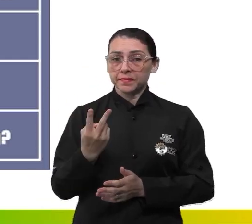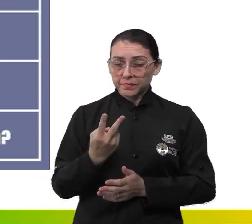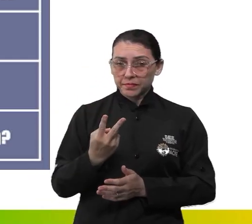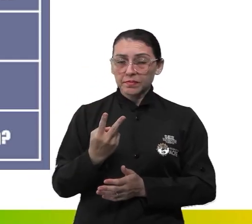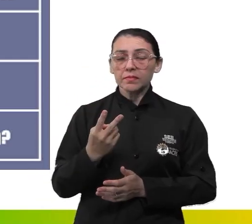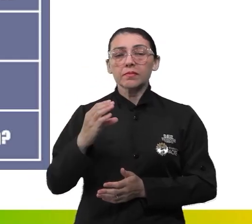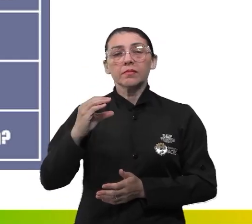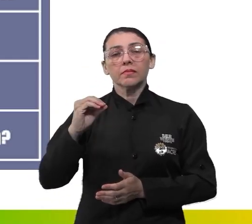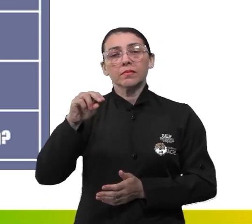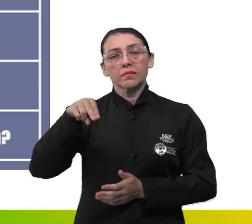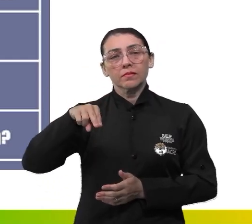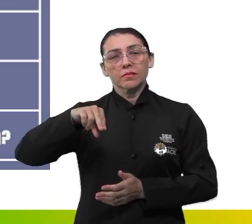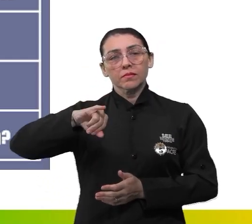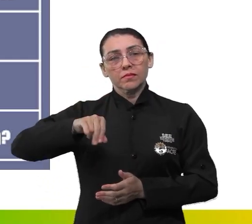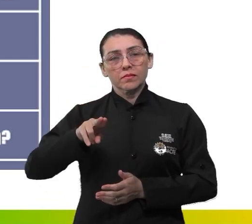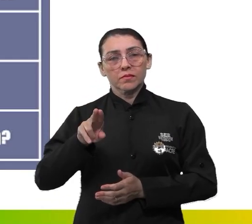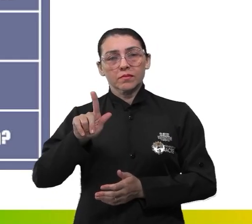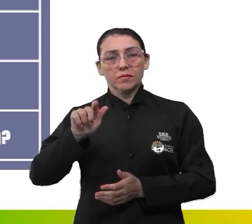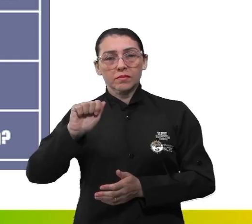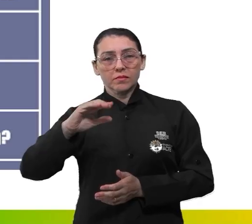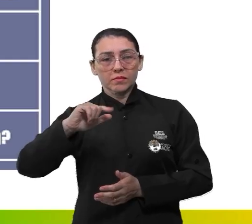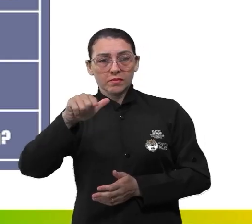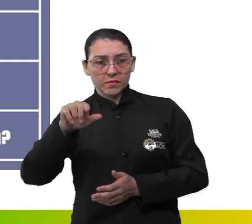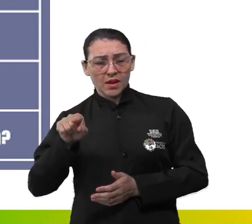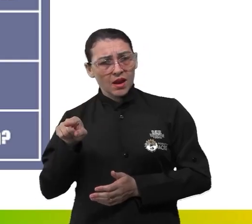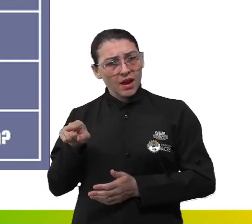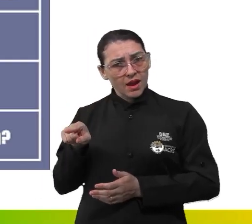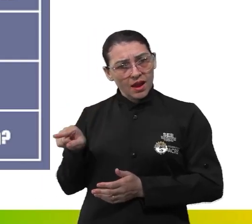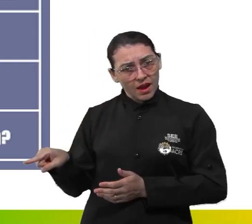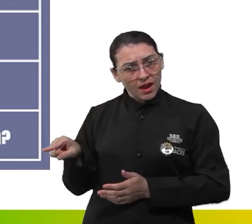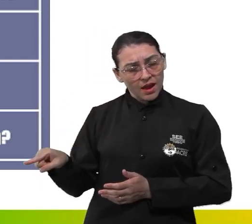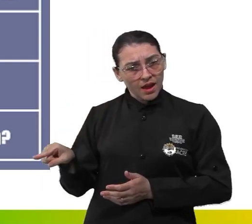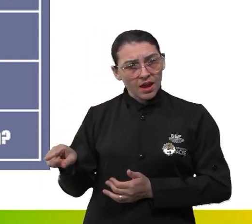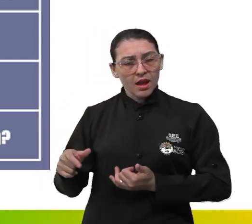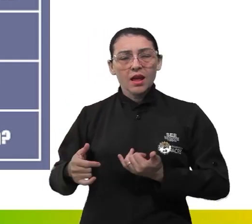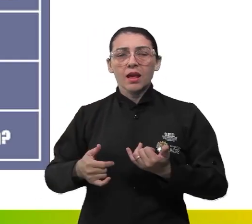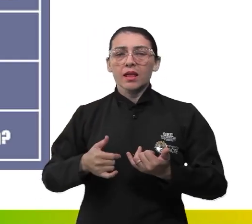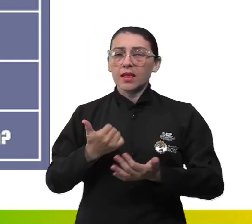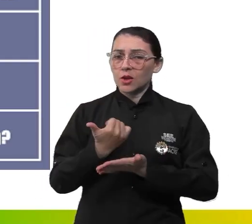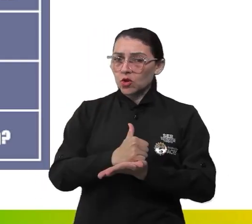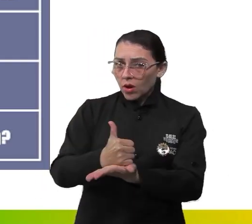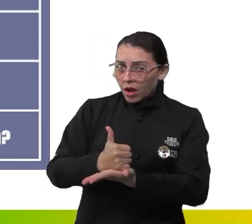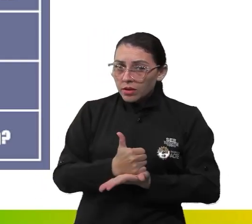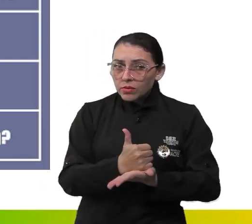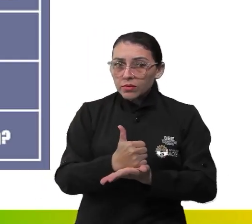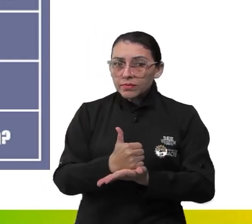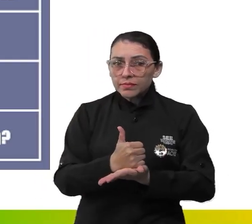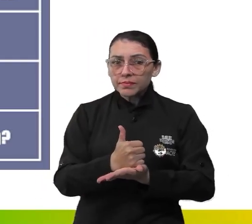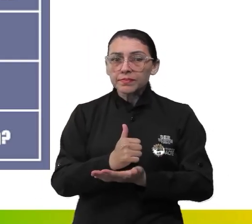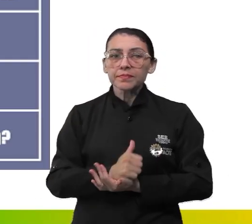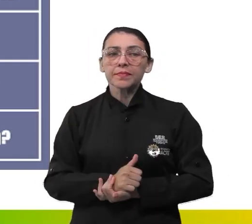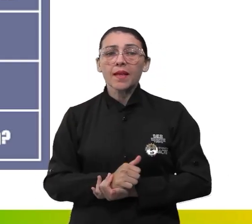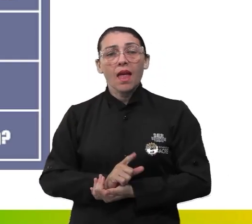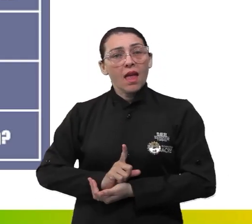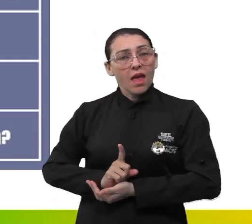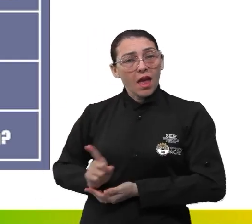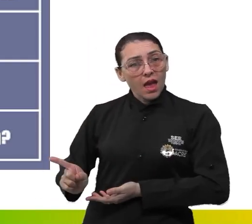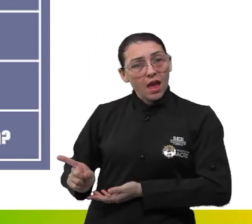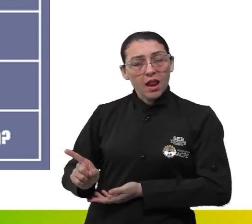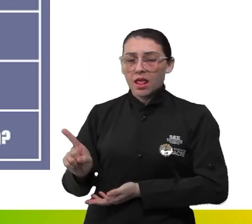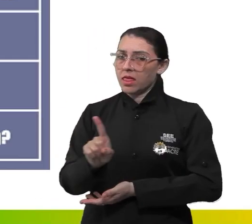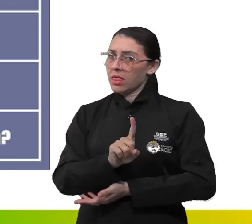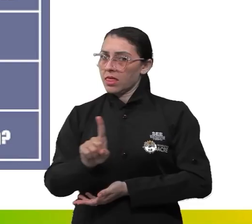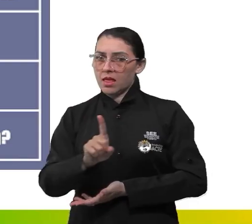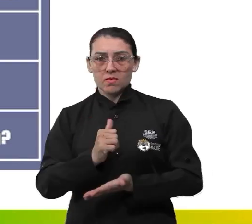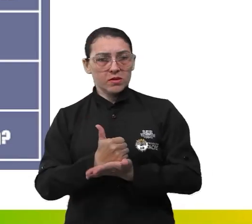conjugação, nós temos he is playing, ele está jogando, na forma afirmativa. He is not playing,